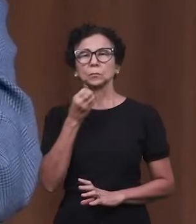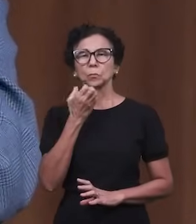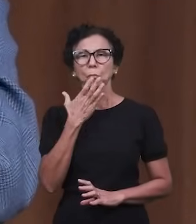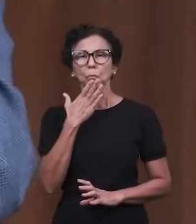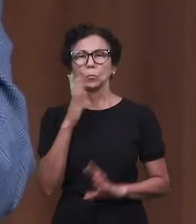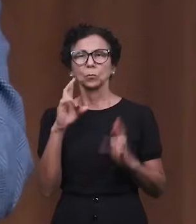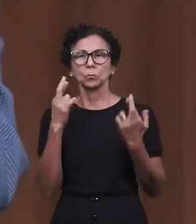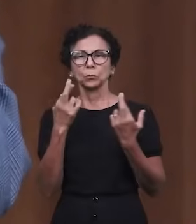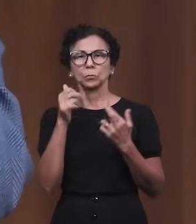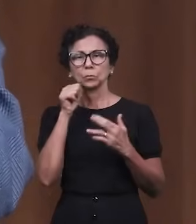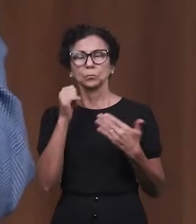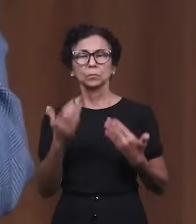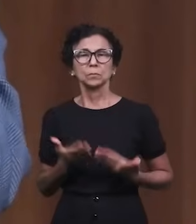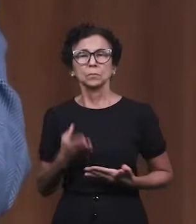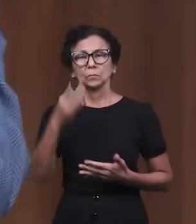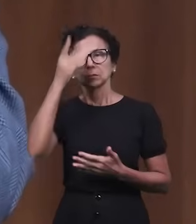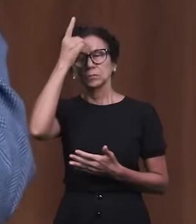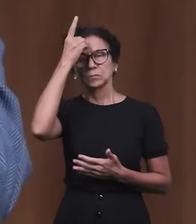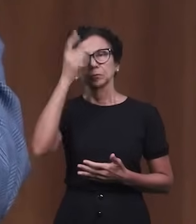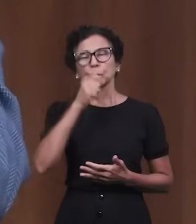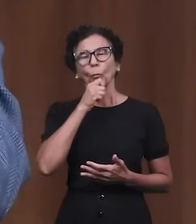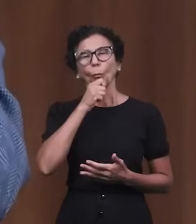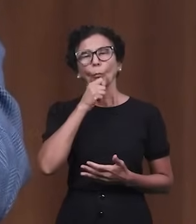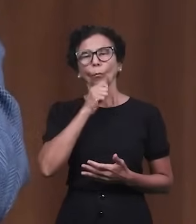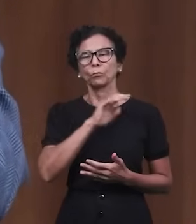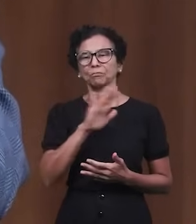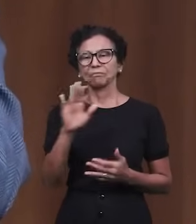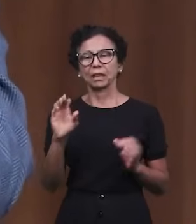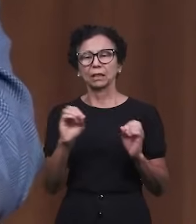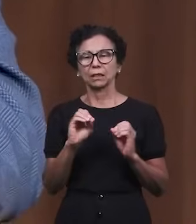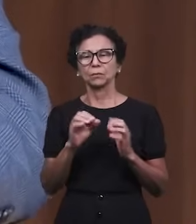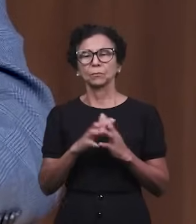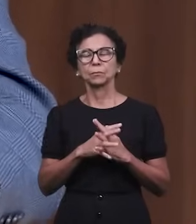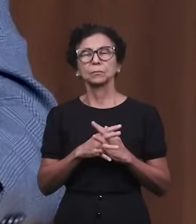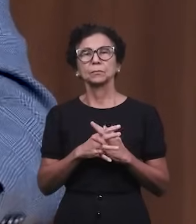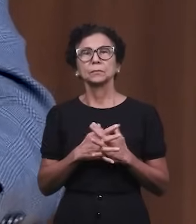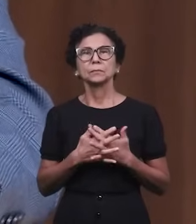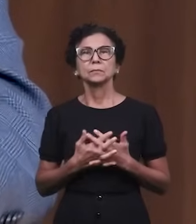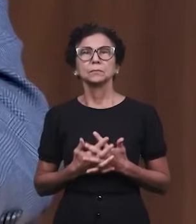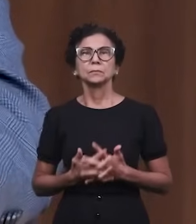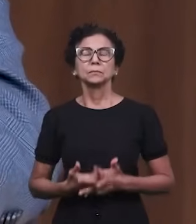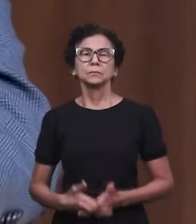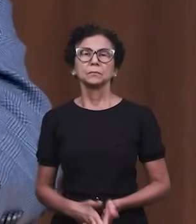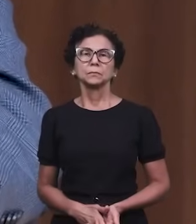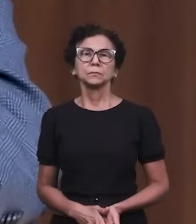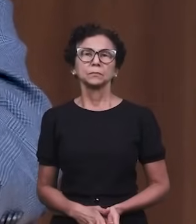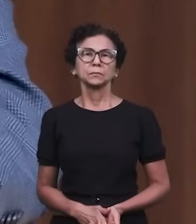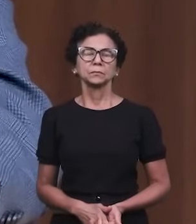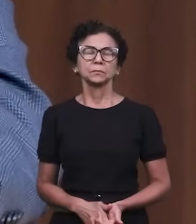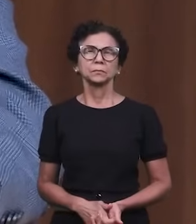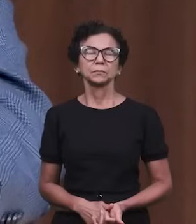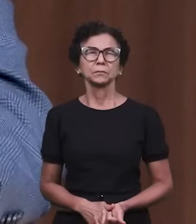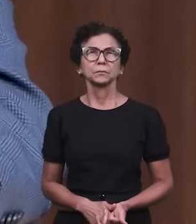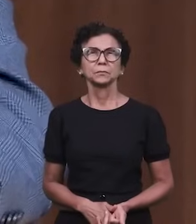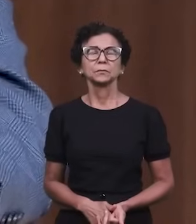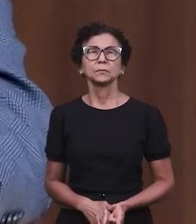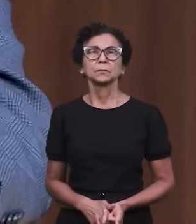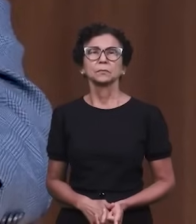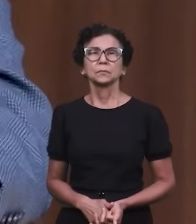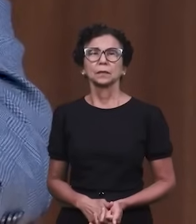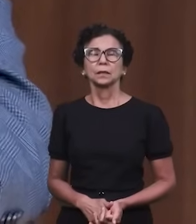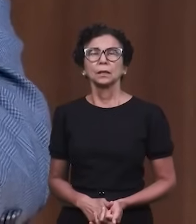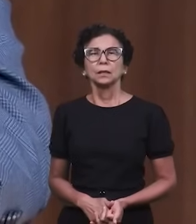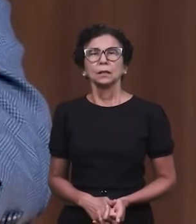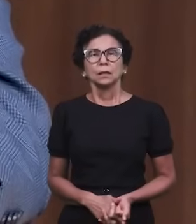boas, participava e tal, mas ela não tinha dons, nada. Eu digo, irmã, você precisa ter dons.